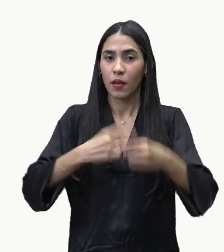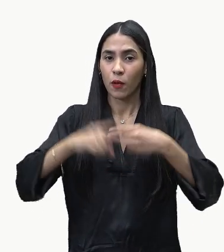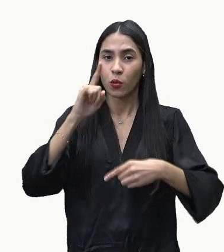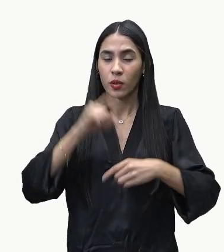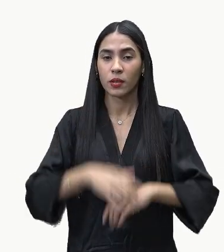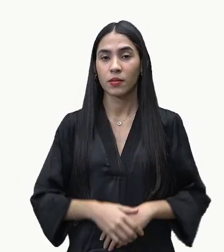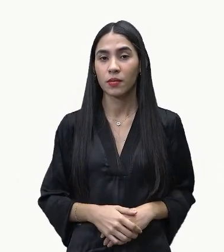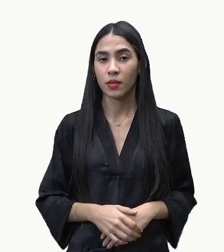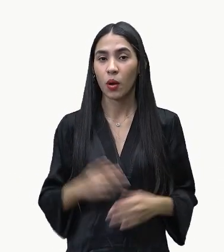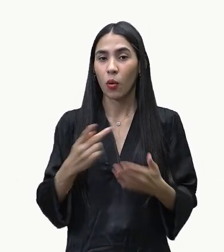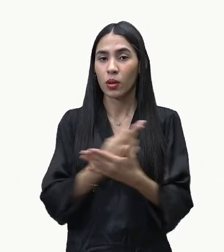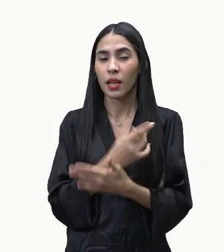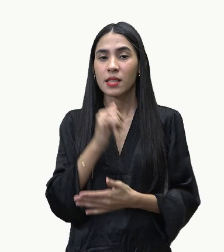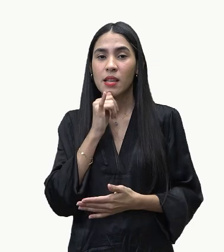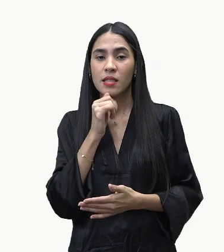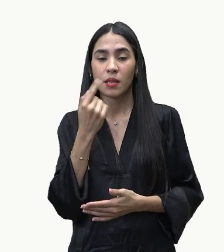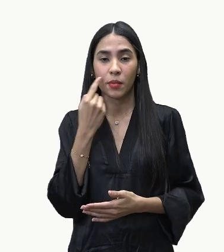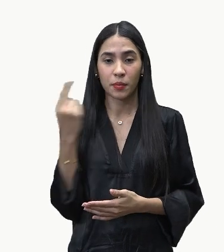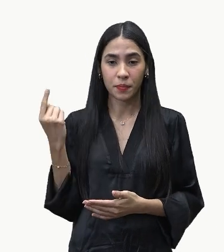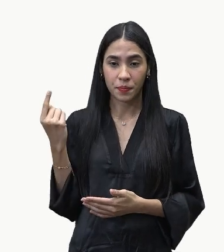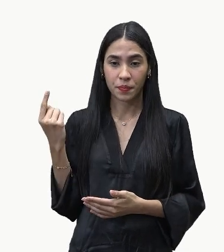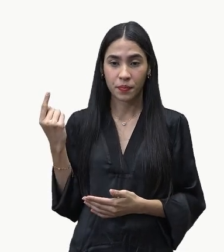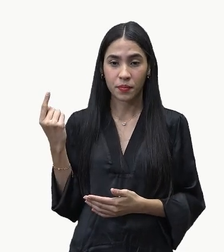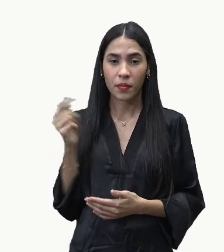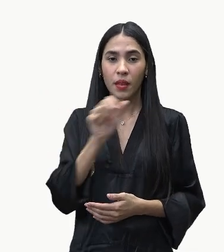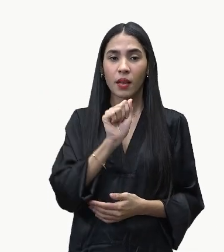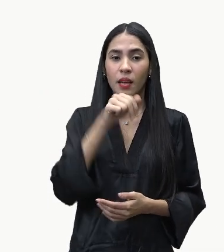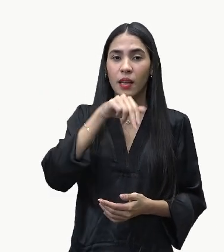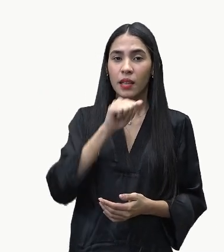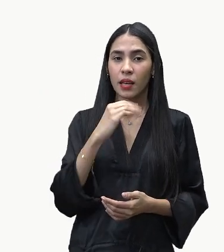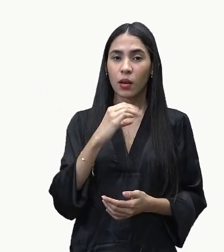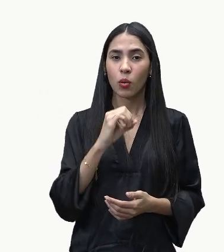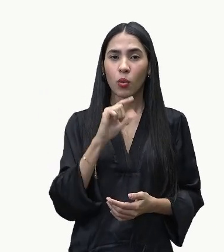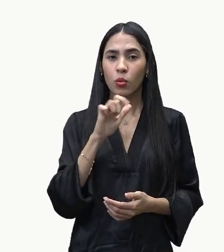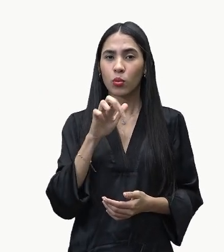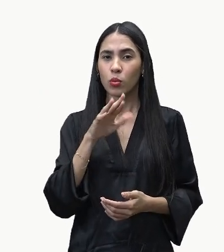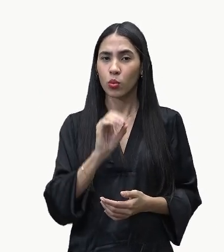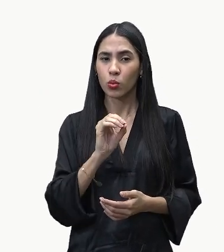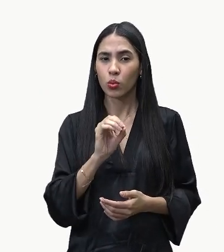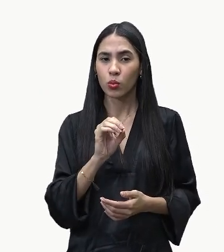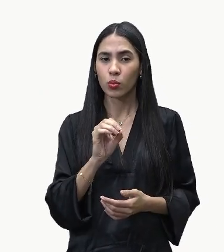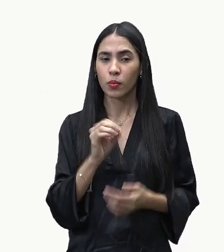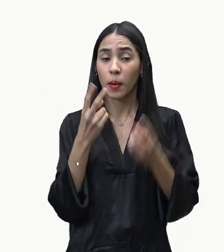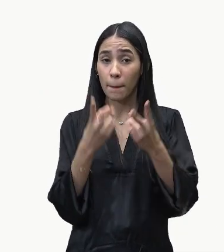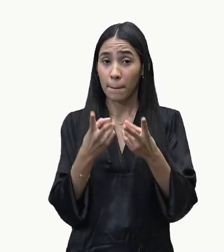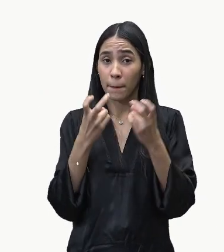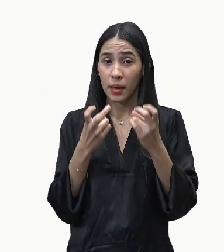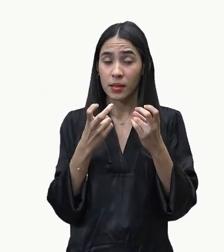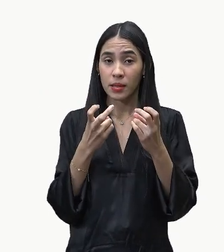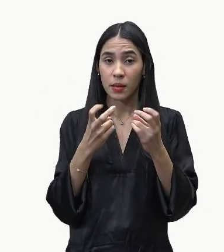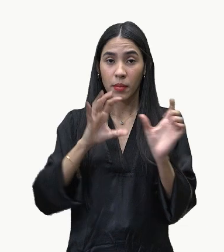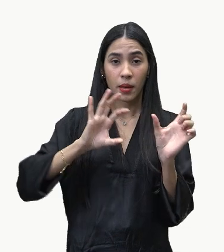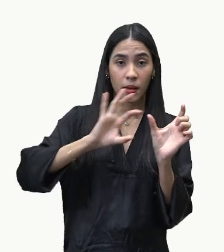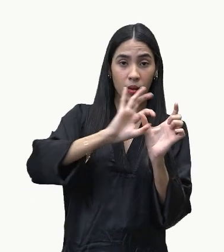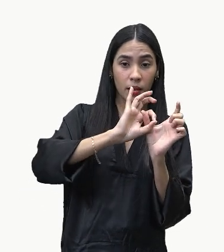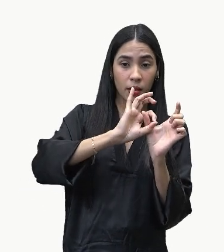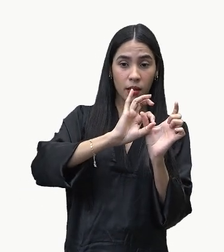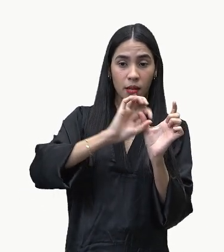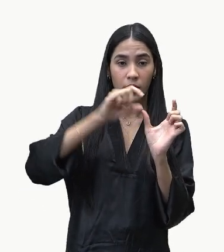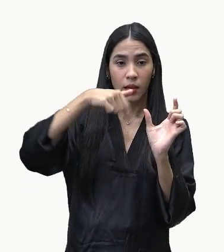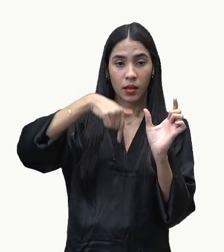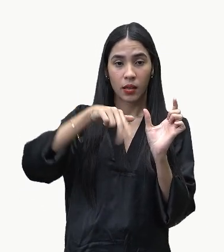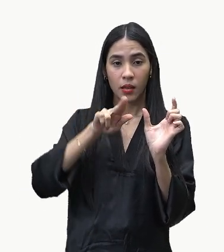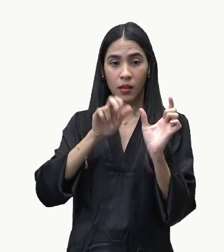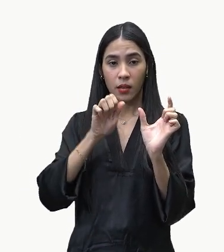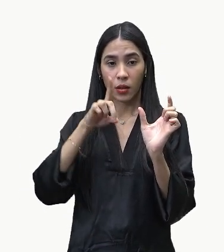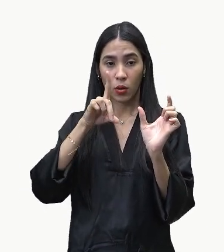acontece aqui para que eu diga que isto é anacoluto? Olha a nossa conjunção temporal aqui sendo repetida no